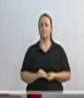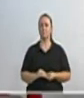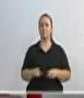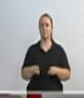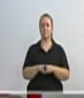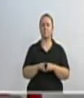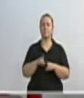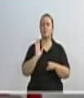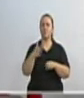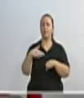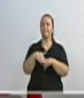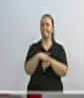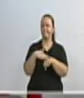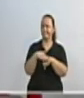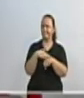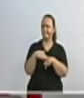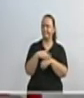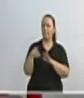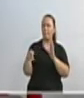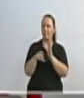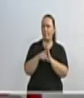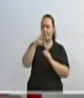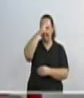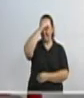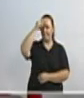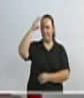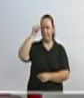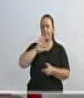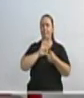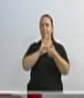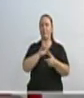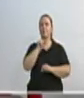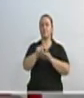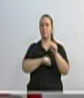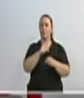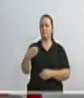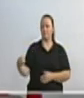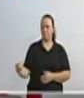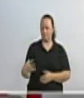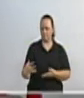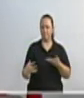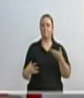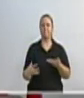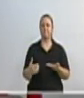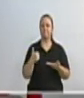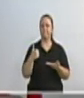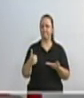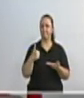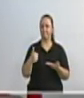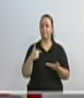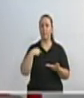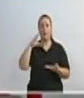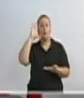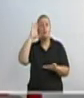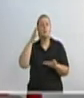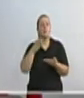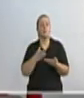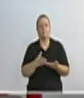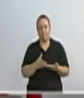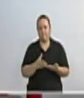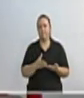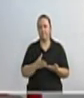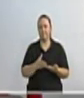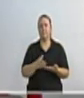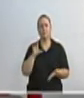que foram, inclusive, já realizadas com o Executivo, nos trarão boas novas. Eu quero crer nisso. Então, eu queria